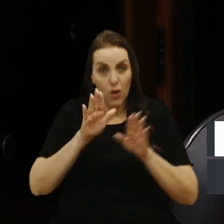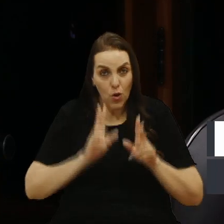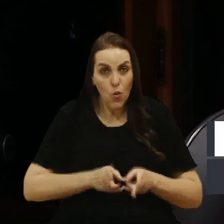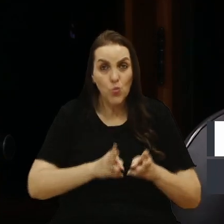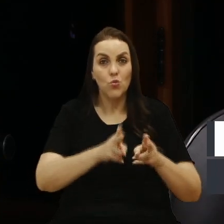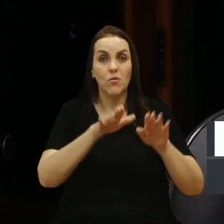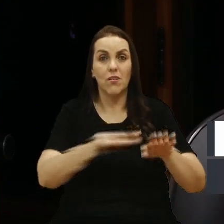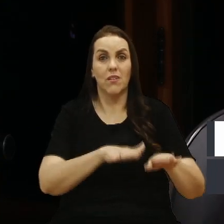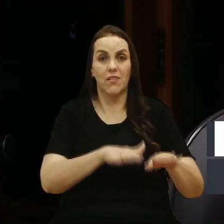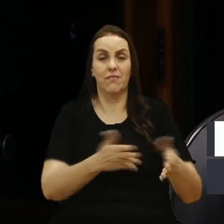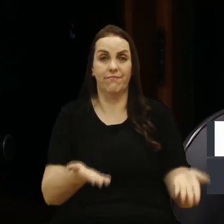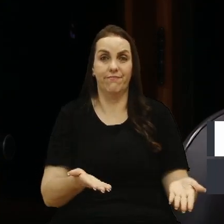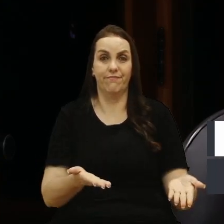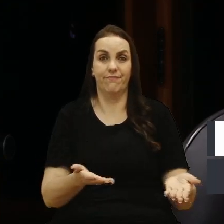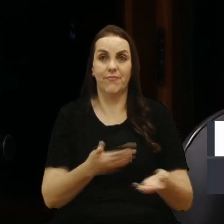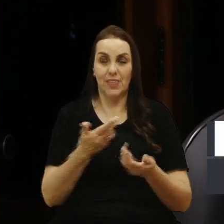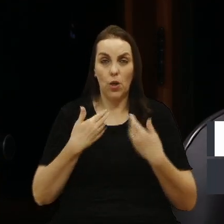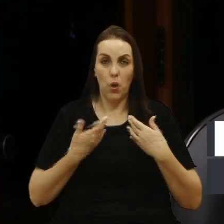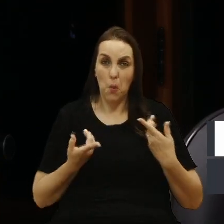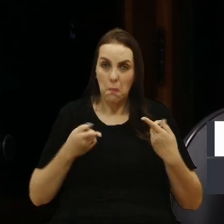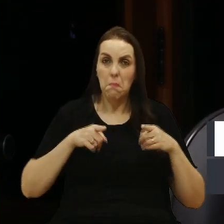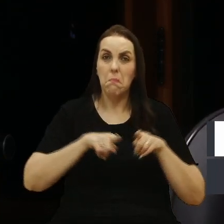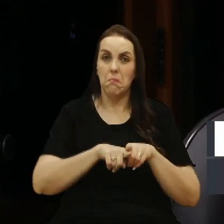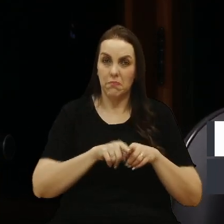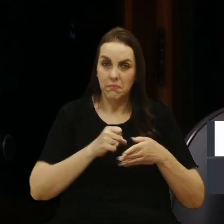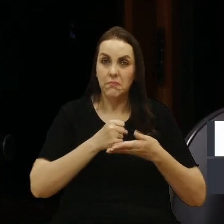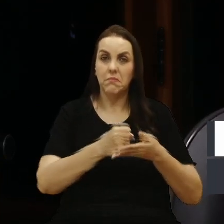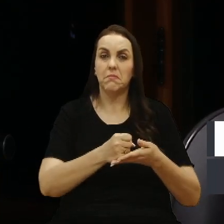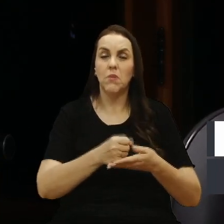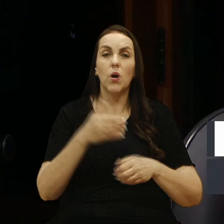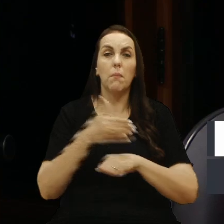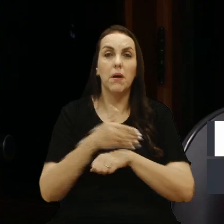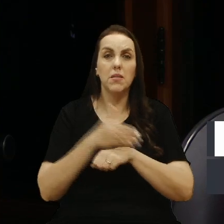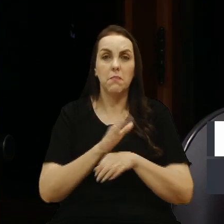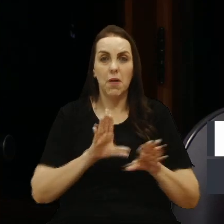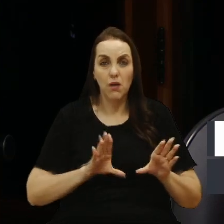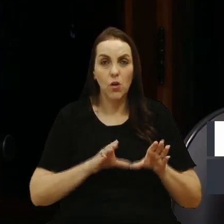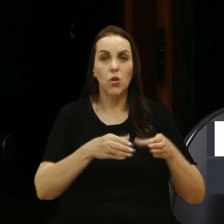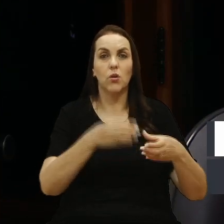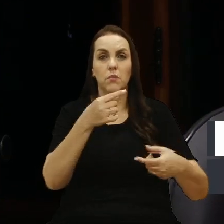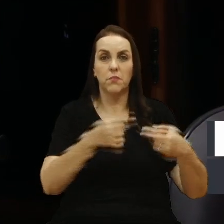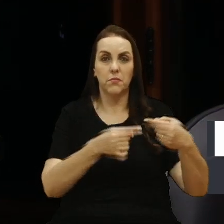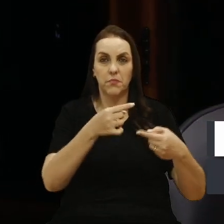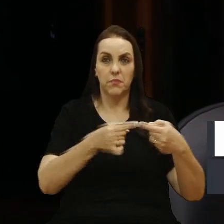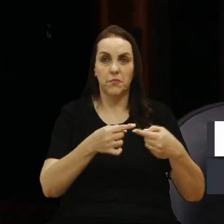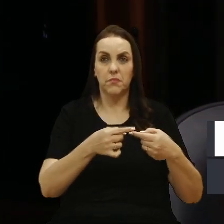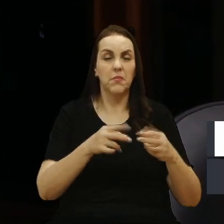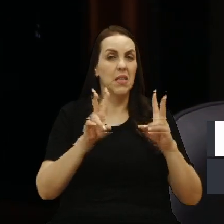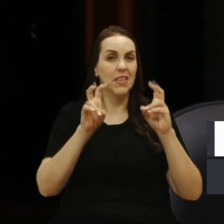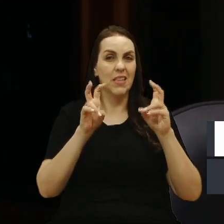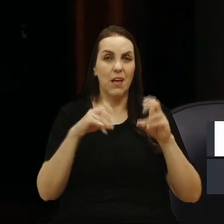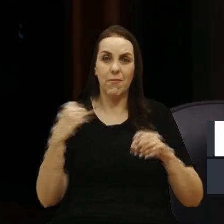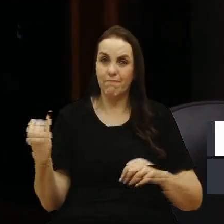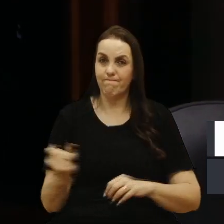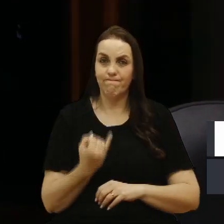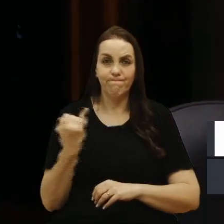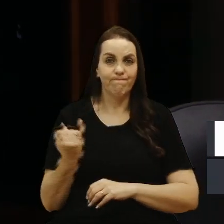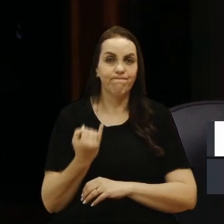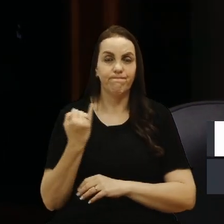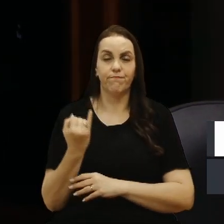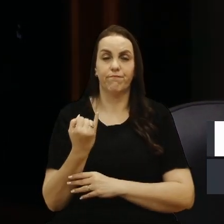no campo. Então, eu sou parceiro, vou fazer parte dessa comissão, porque acho um tema de fundamental importância e acho que